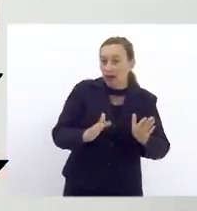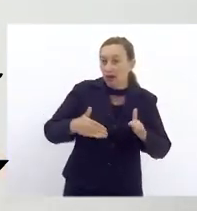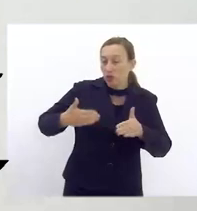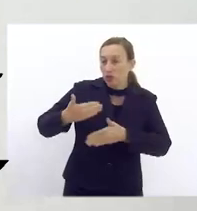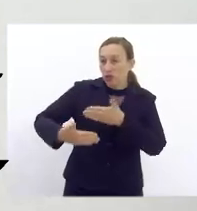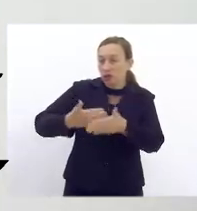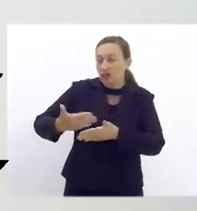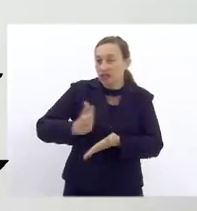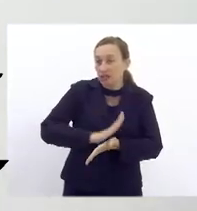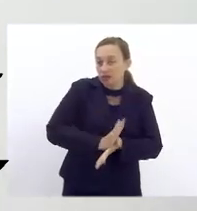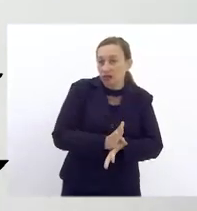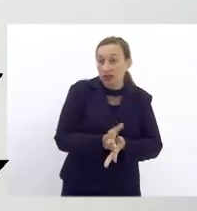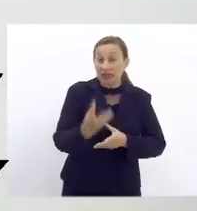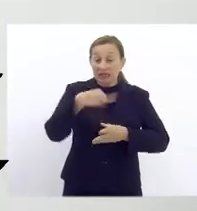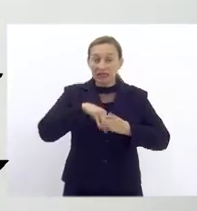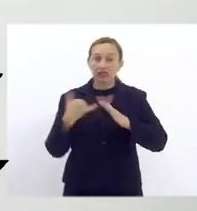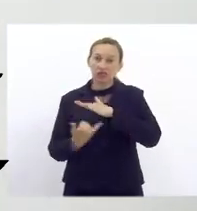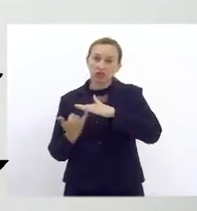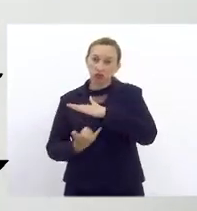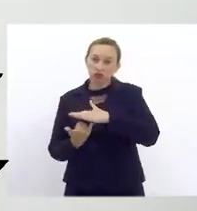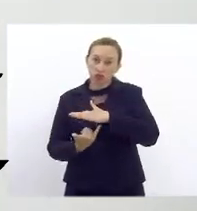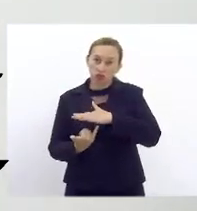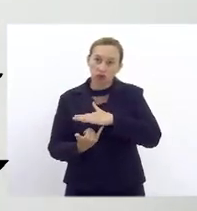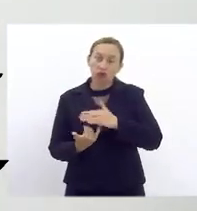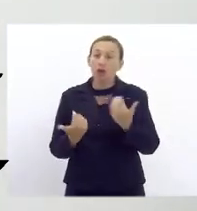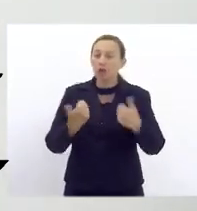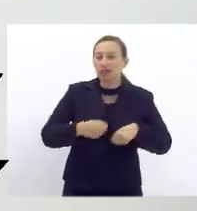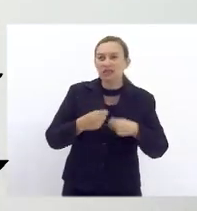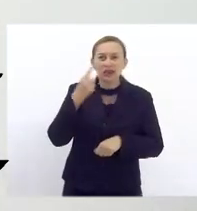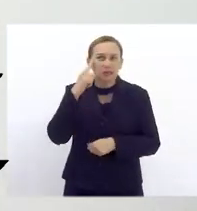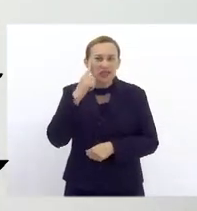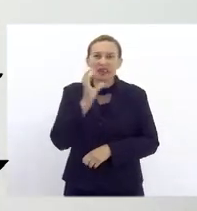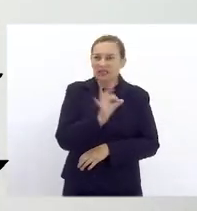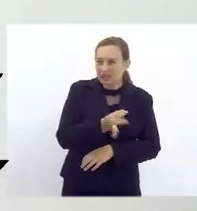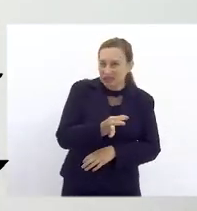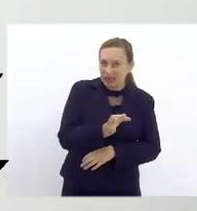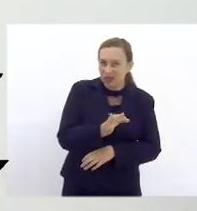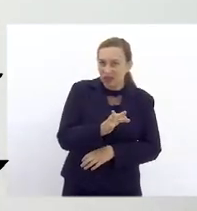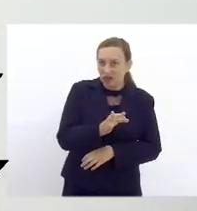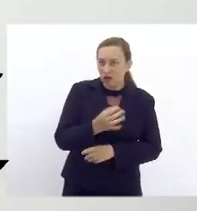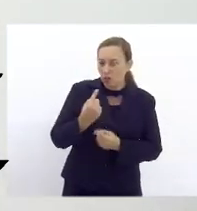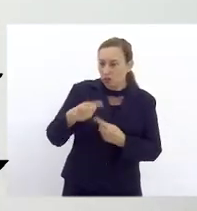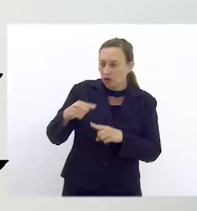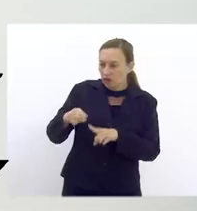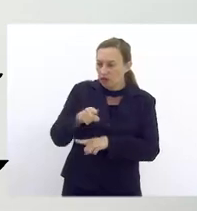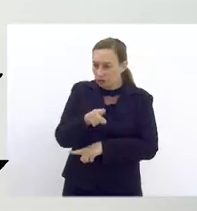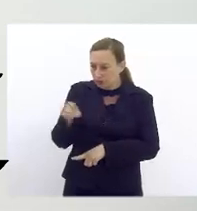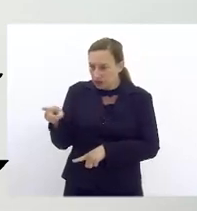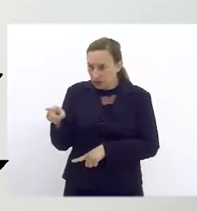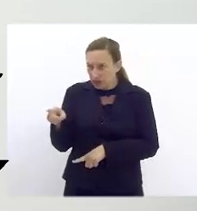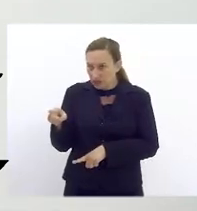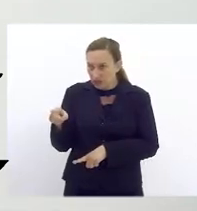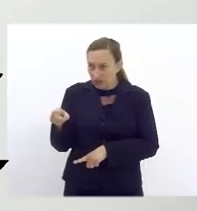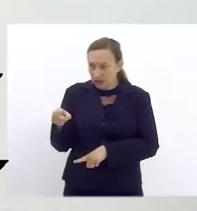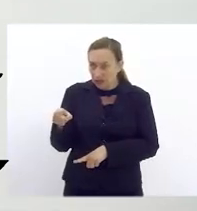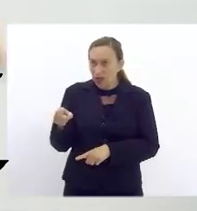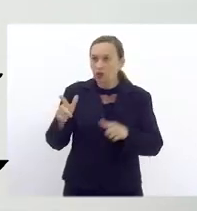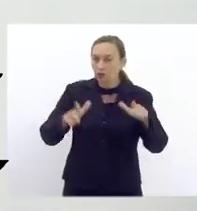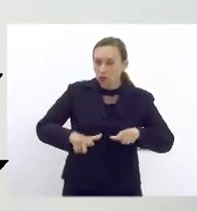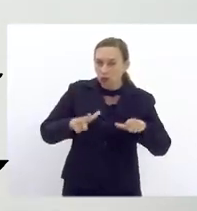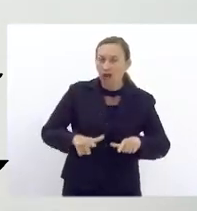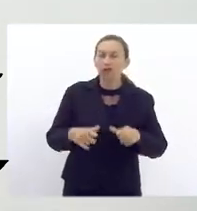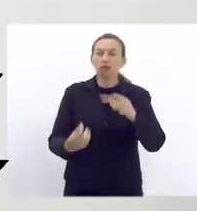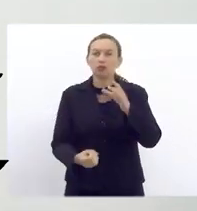inclusive dentro diversas instituições e eu acho que a gente precisa pensar se de fato e é uma provocação para vocês que estão aqui no espaço de